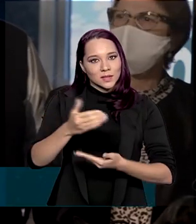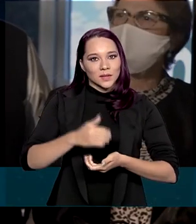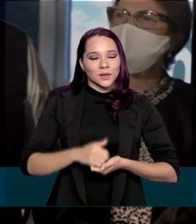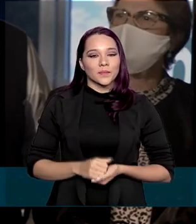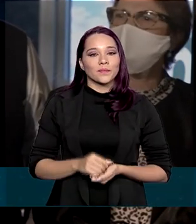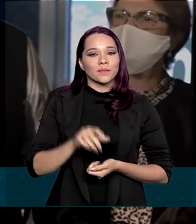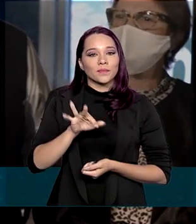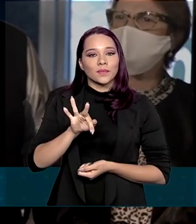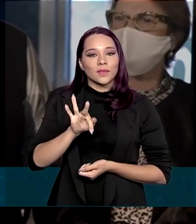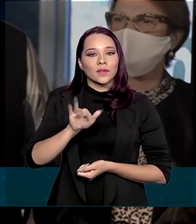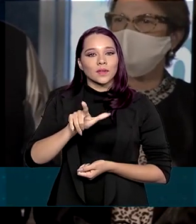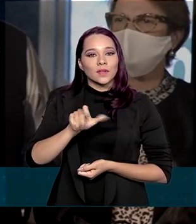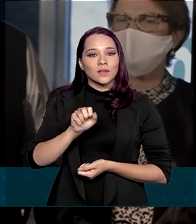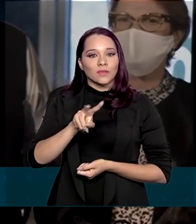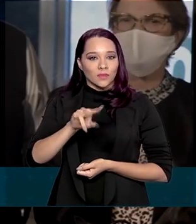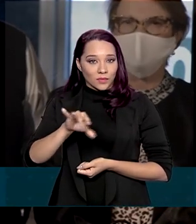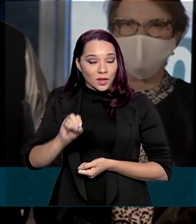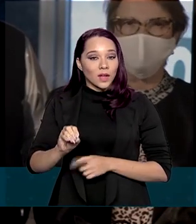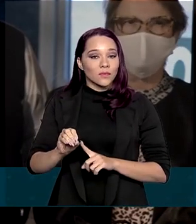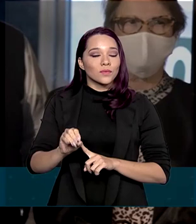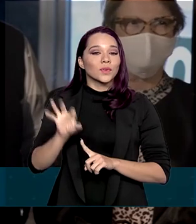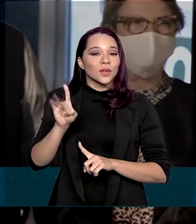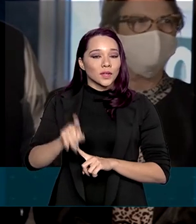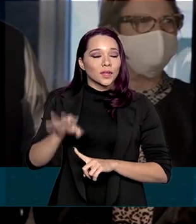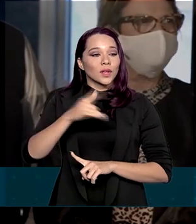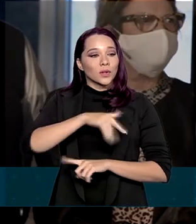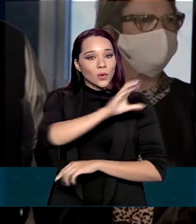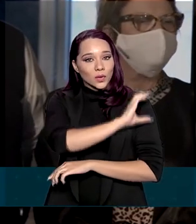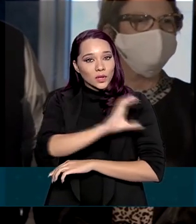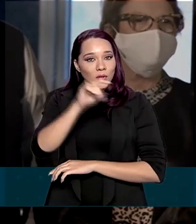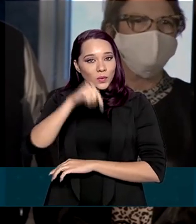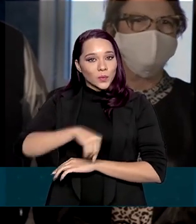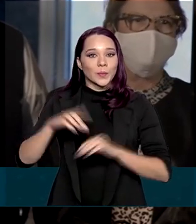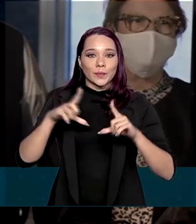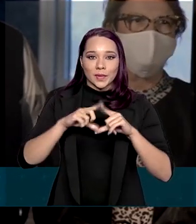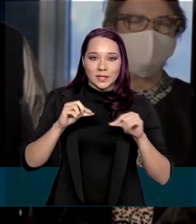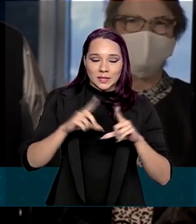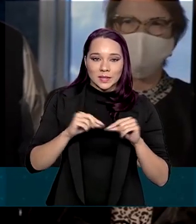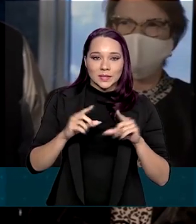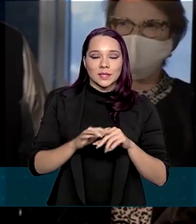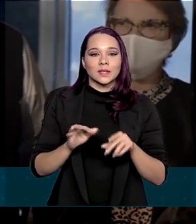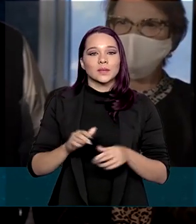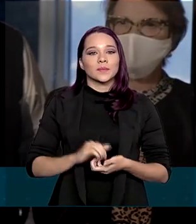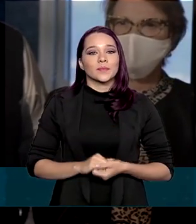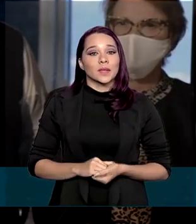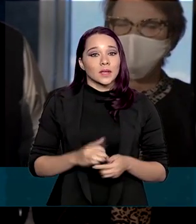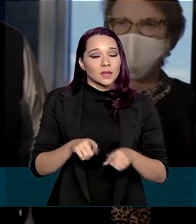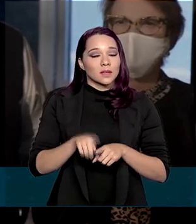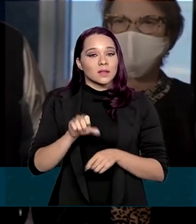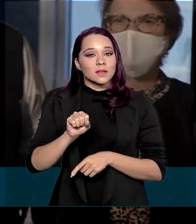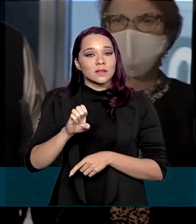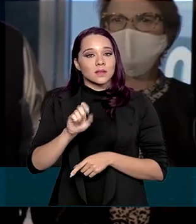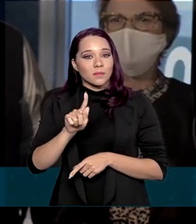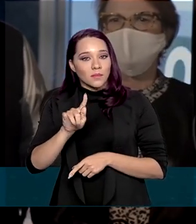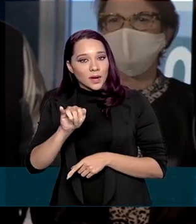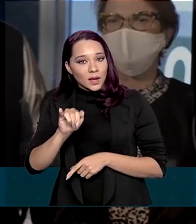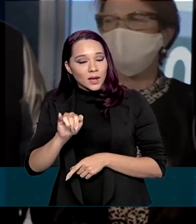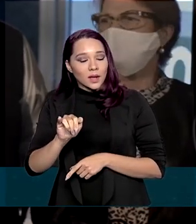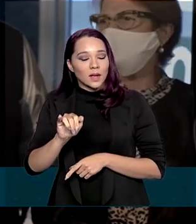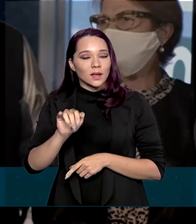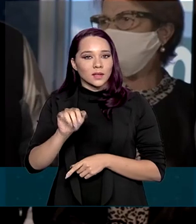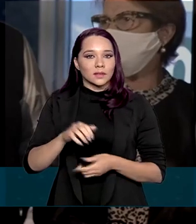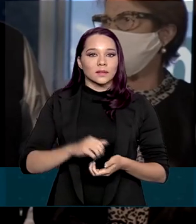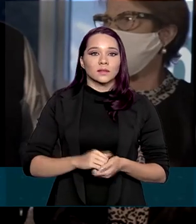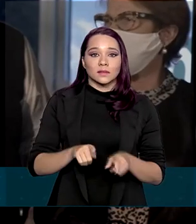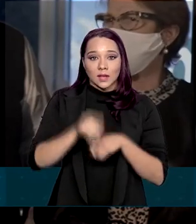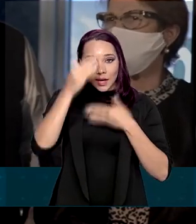o Flávio Lara Rezende, que comanda Bandeirantes aqui em Brasília, Tirso Meirelles, do Sebrae São Paulo.